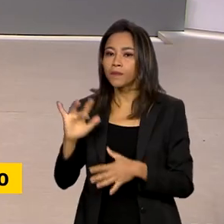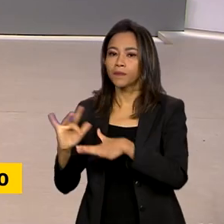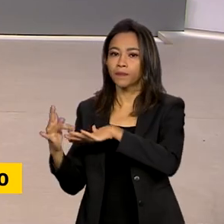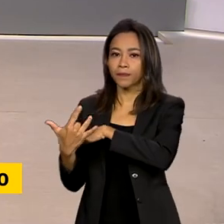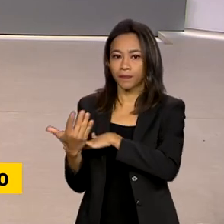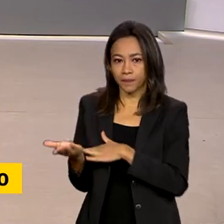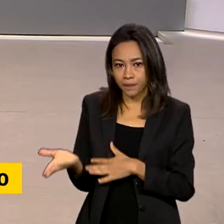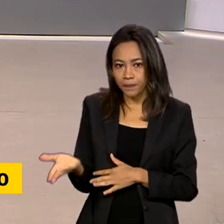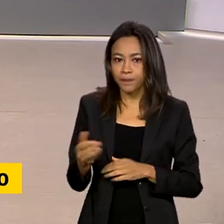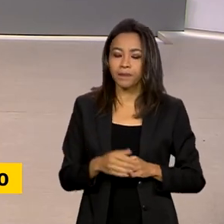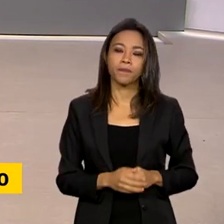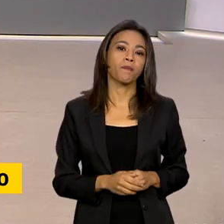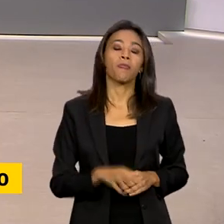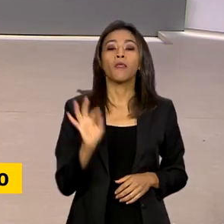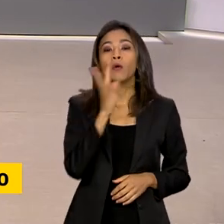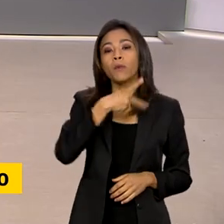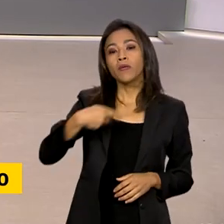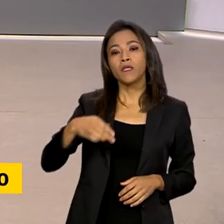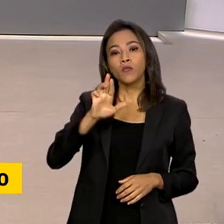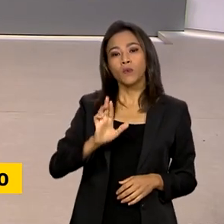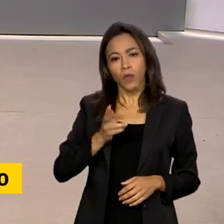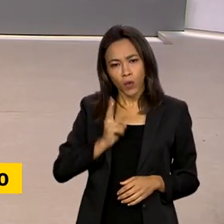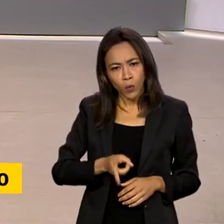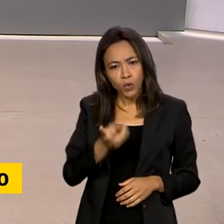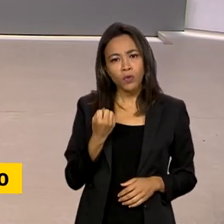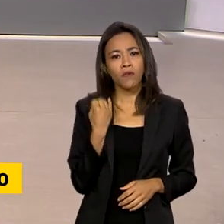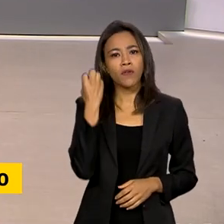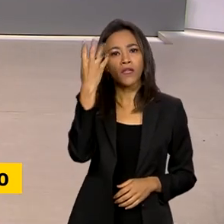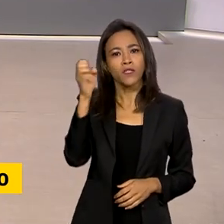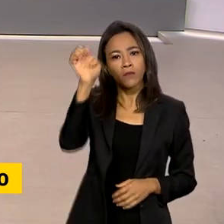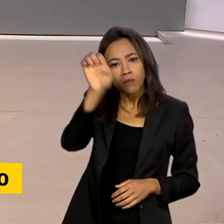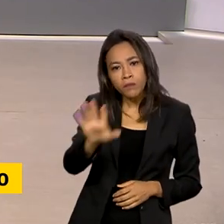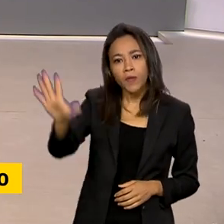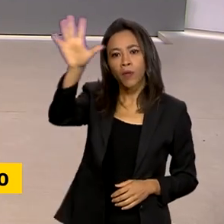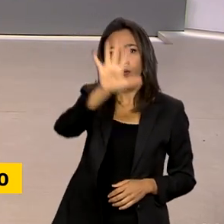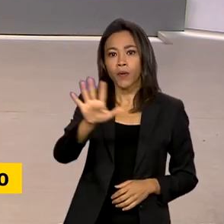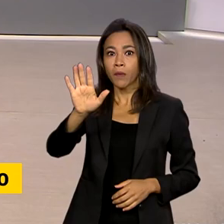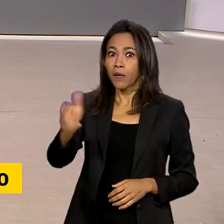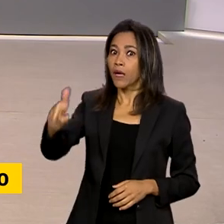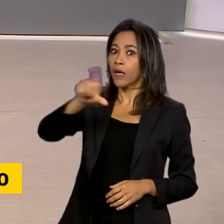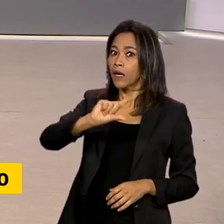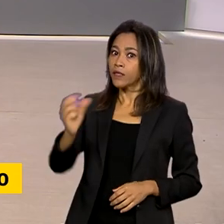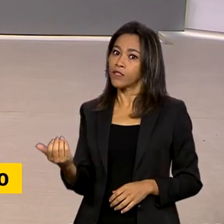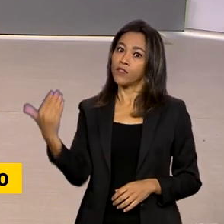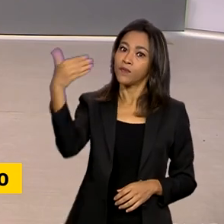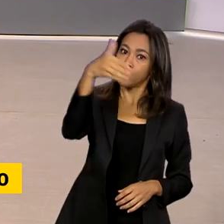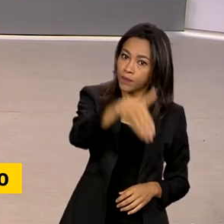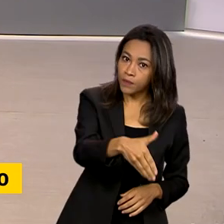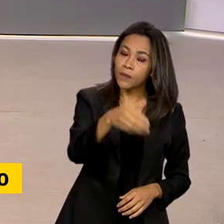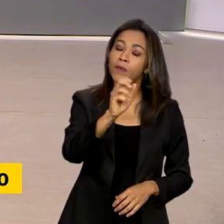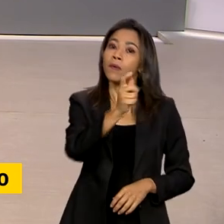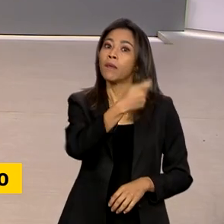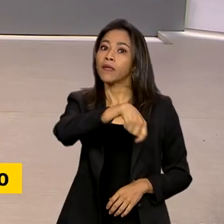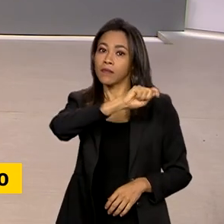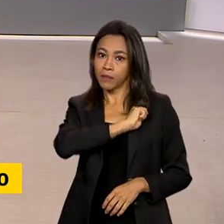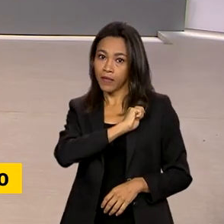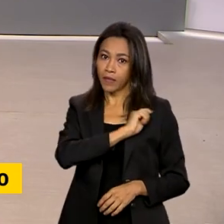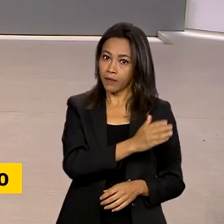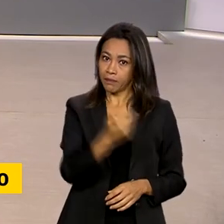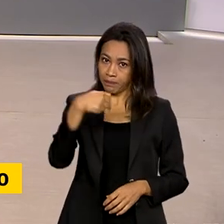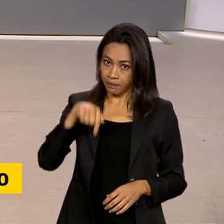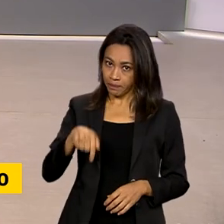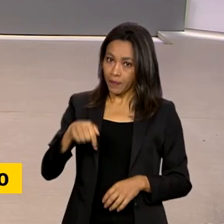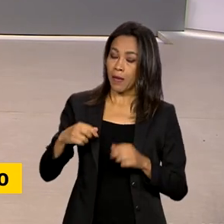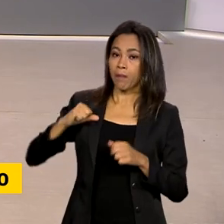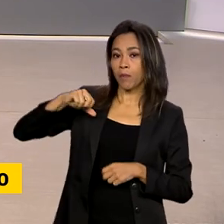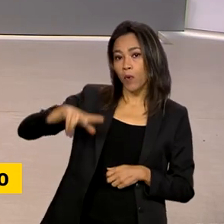O presidente Lula segue em viagem pela Europa. Antes de partir para Madrid, na Espanha, participou em Lisboa de uma